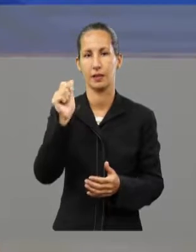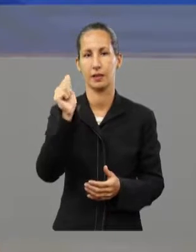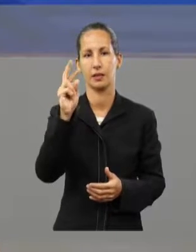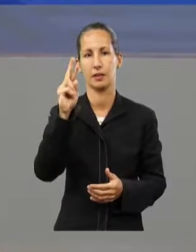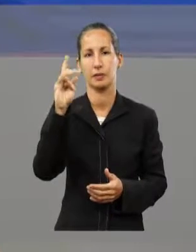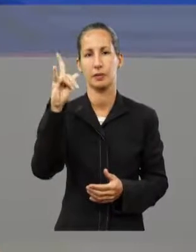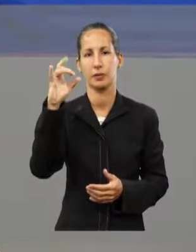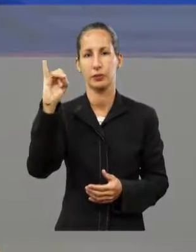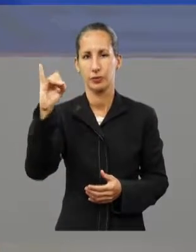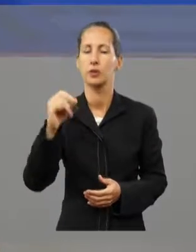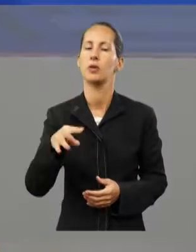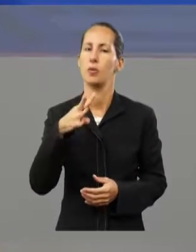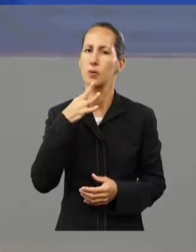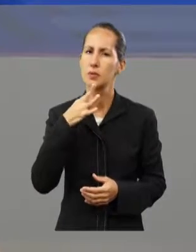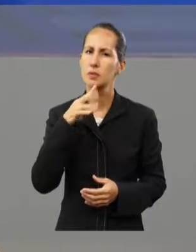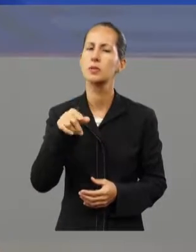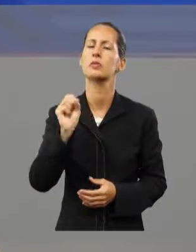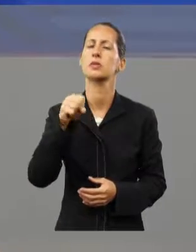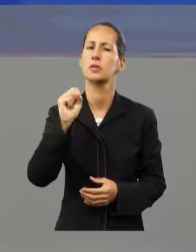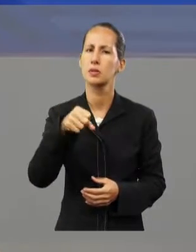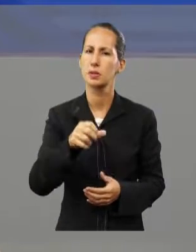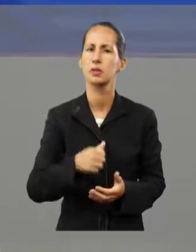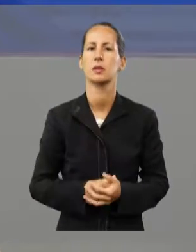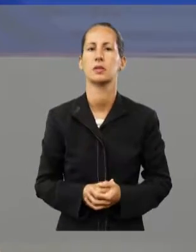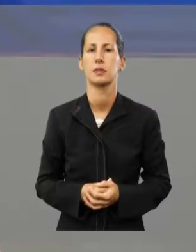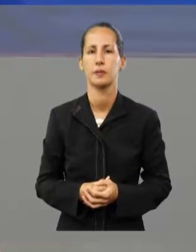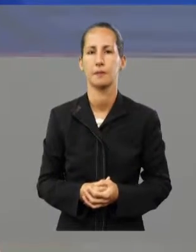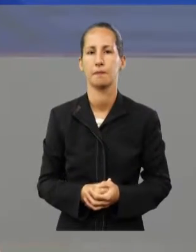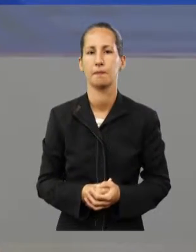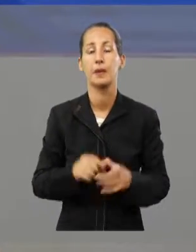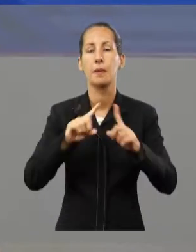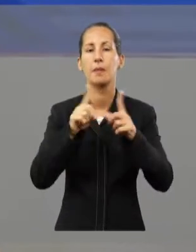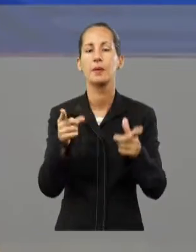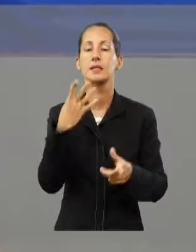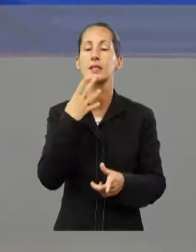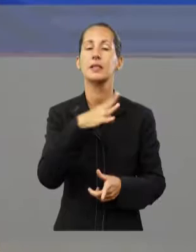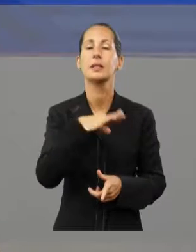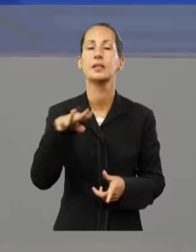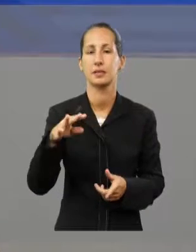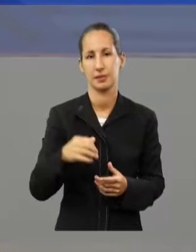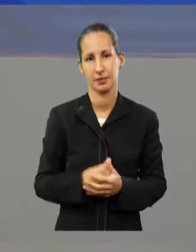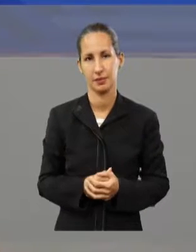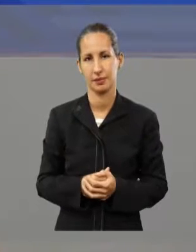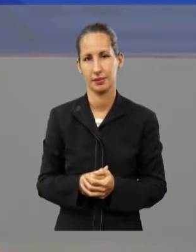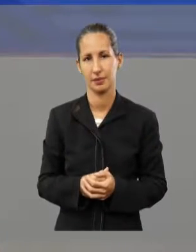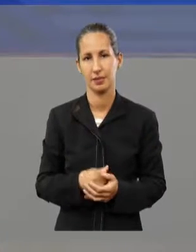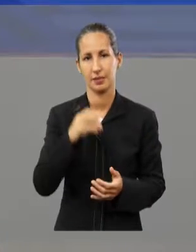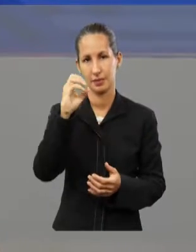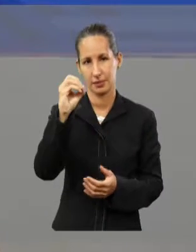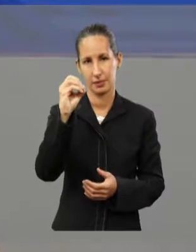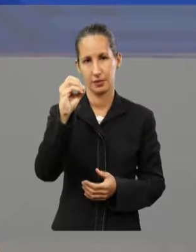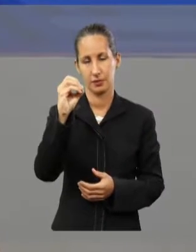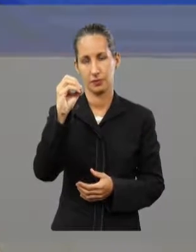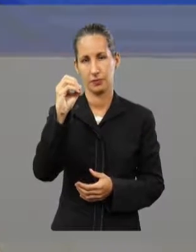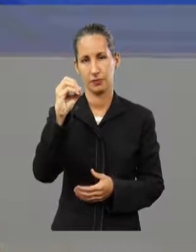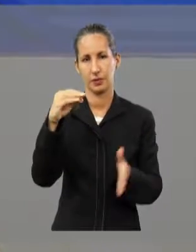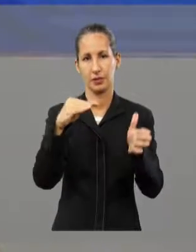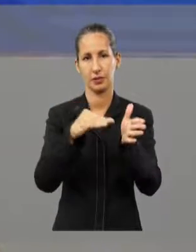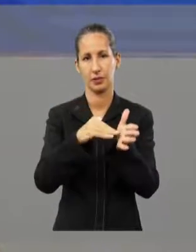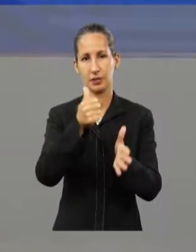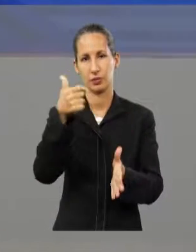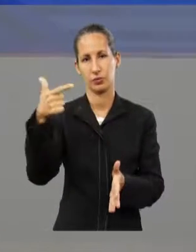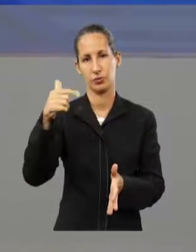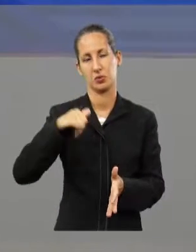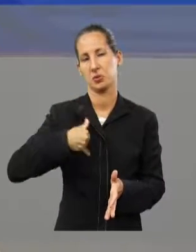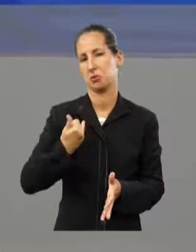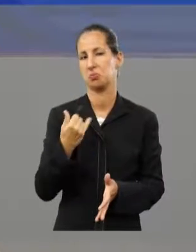Garibaldo. Garibaldo é conhecido. Pai Eduardo. Mas criança, de 0 a 12 anos,